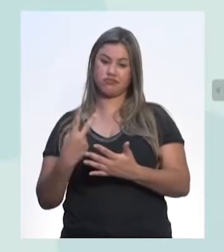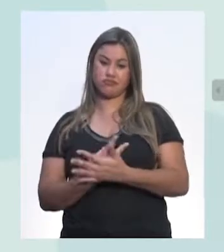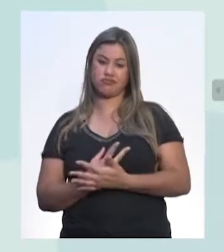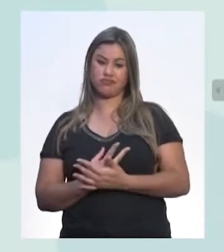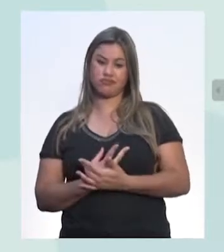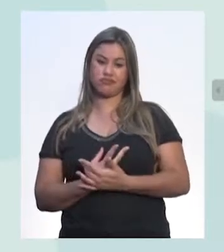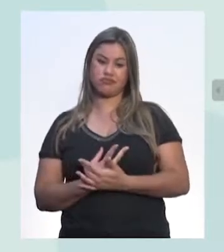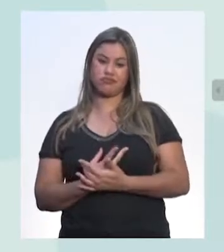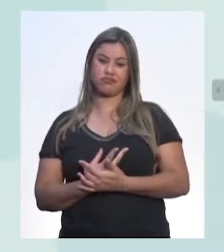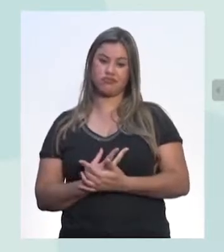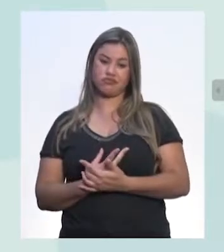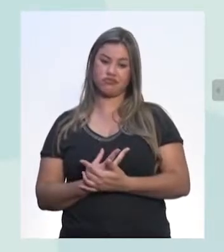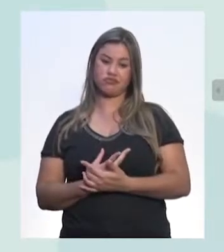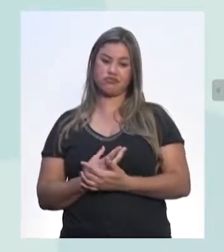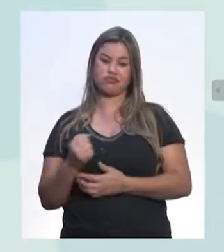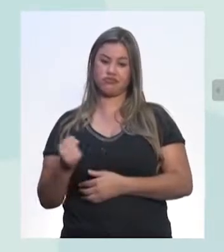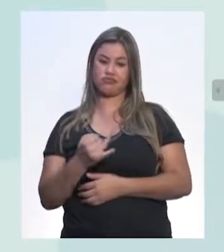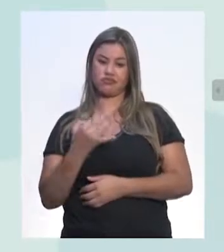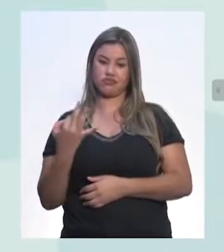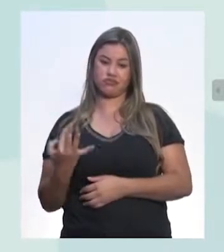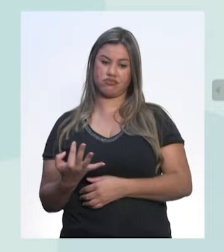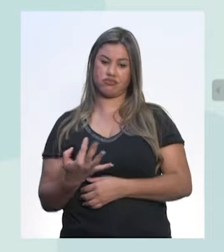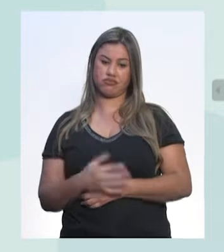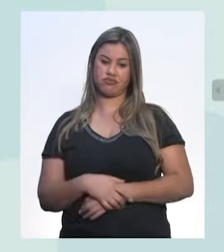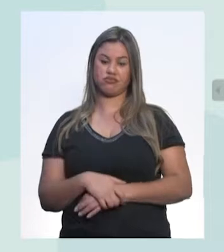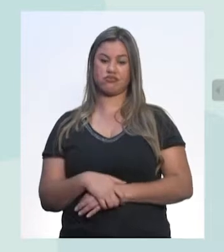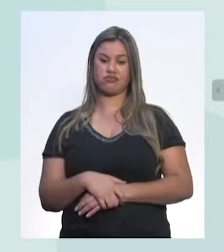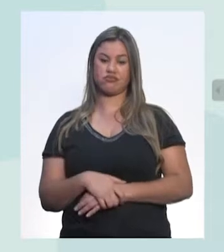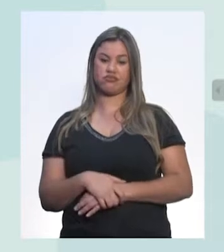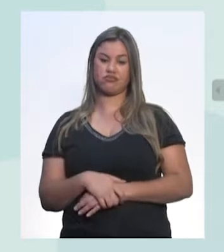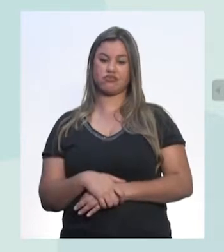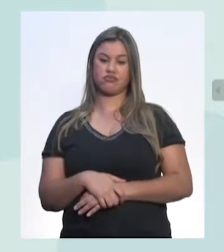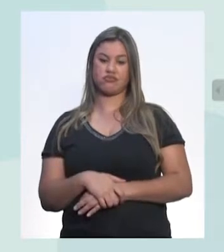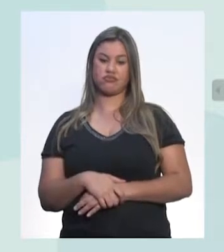na verdade, nesse caso, ele erra